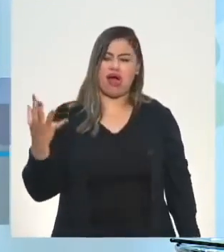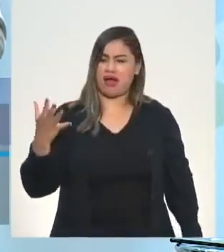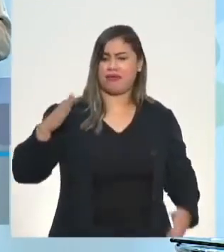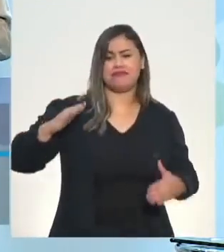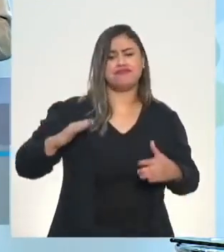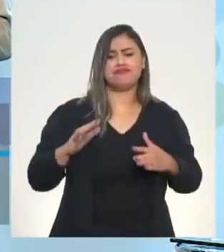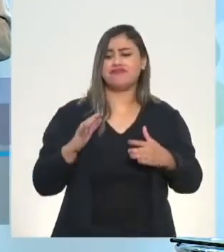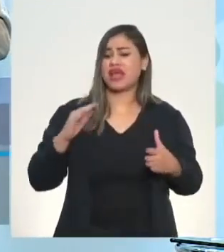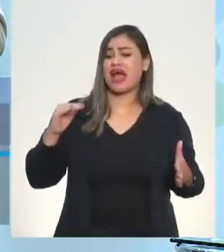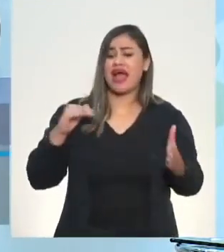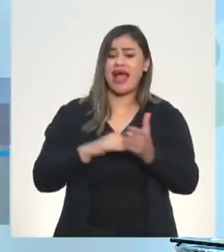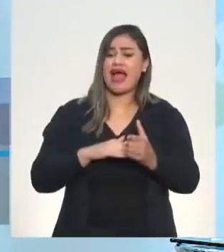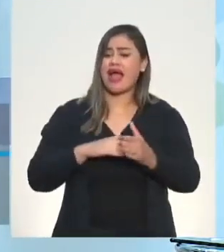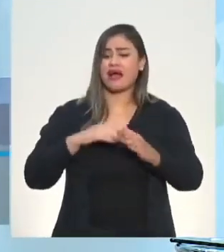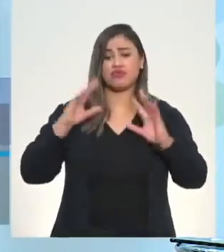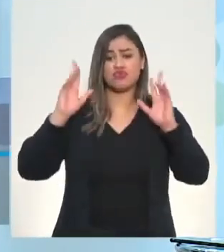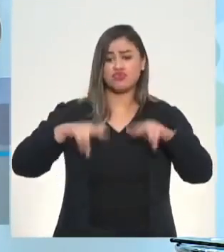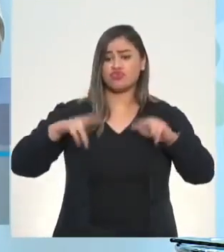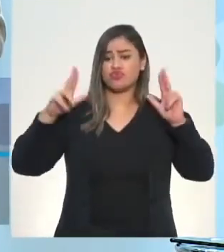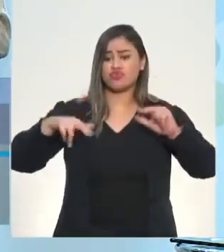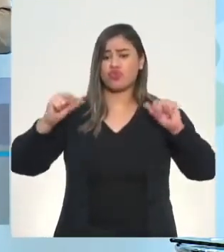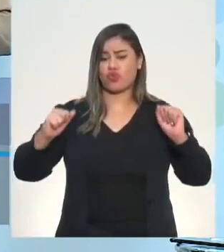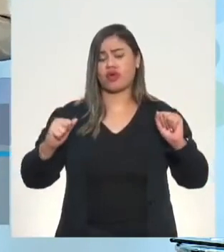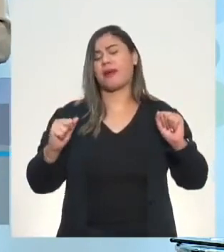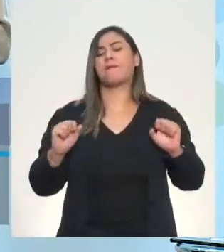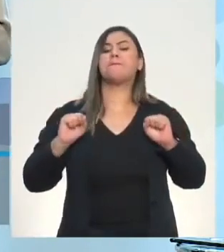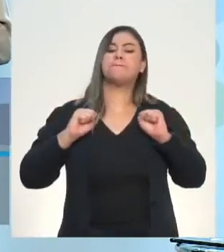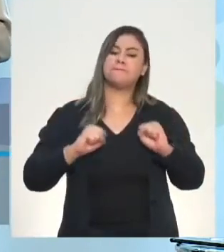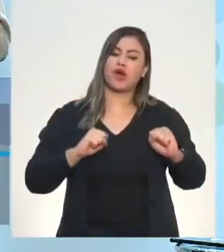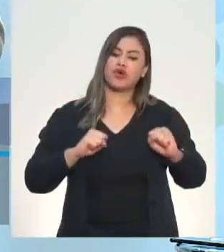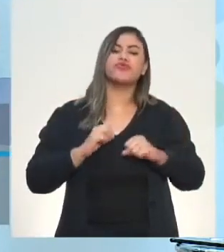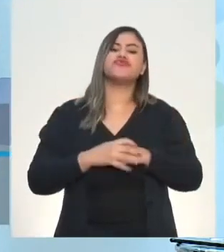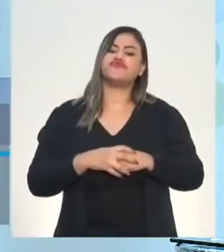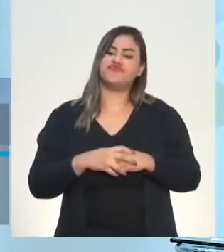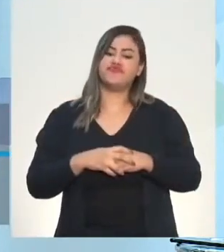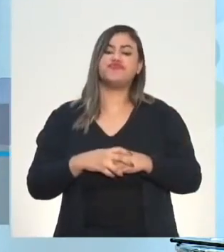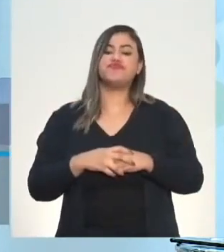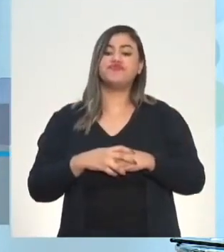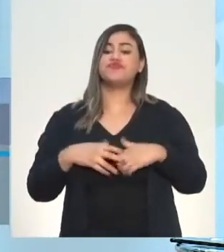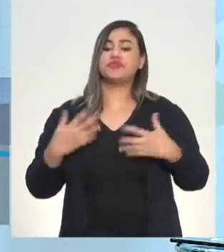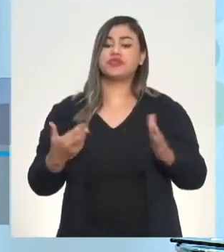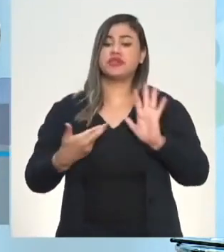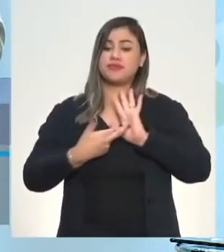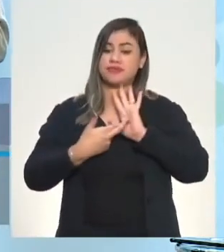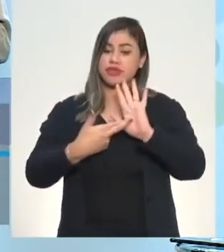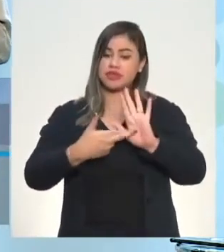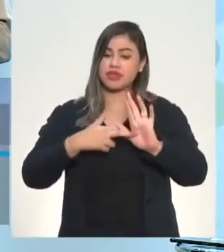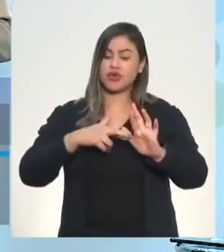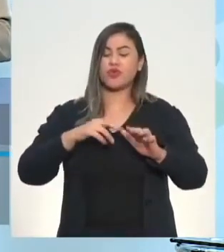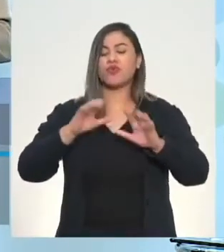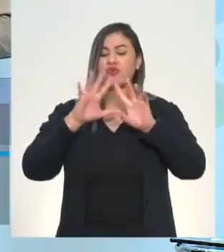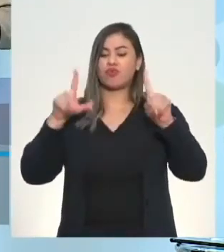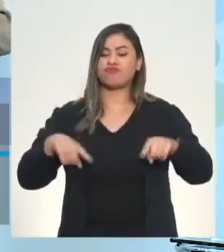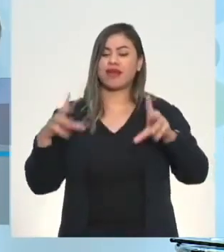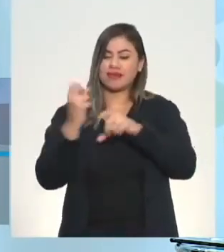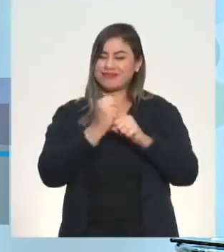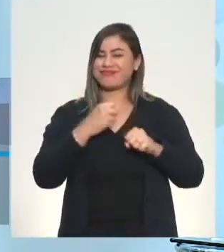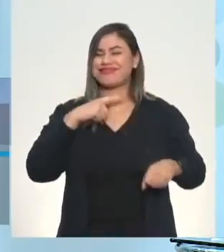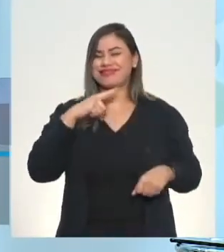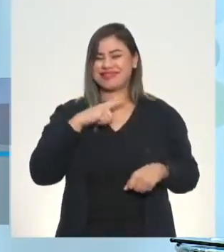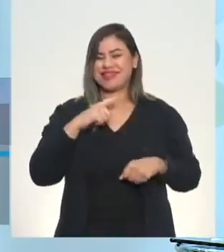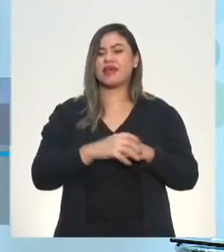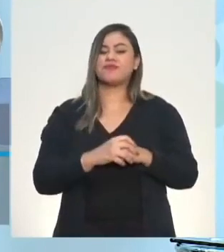infinito. Né? Você vai encontrar N situações, né, que nos levam a N representações algébricas. Para